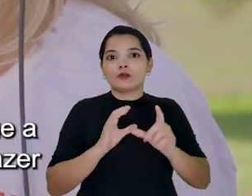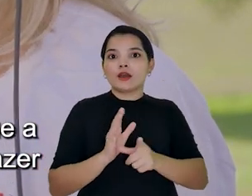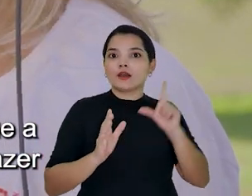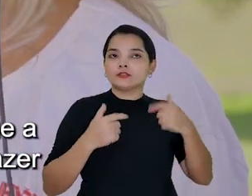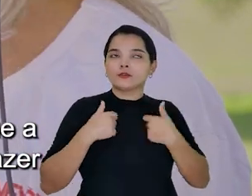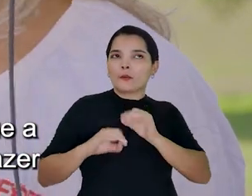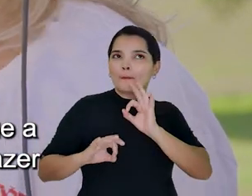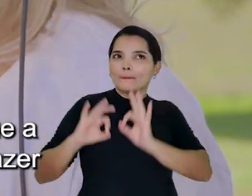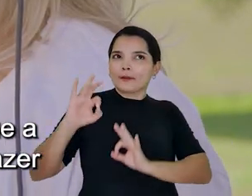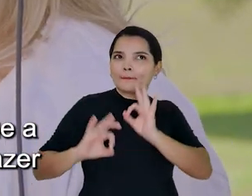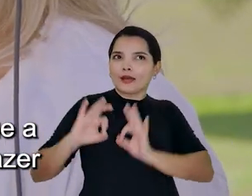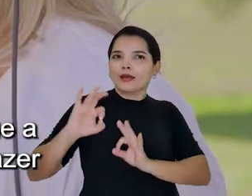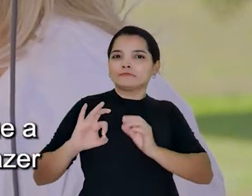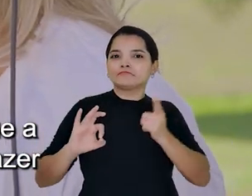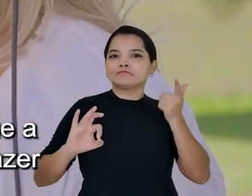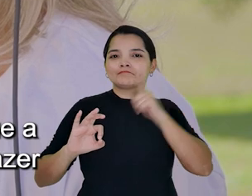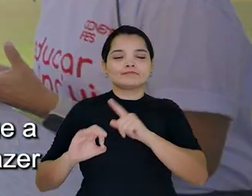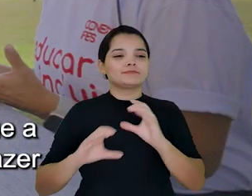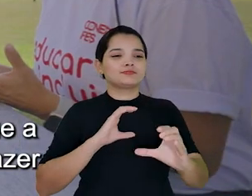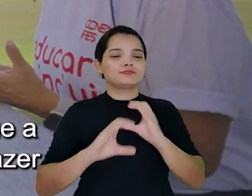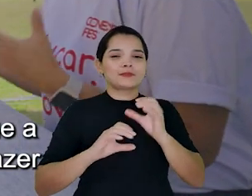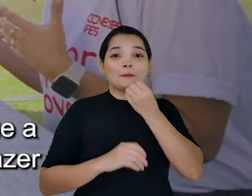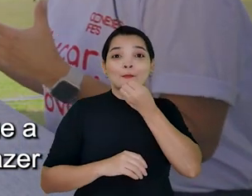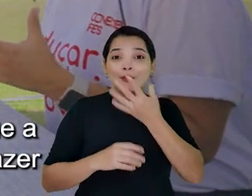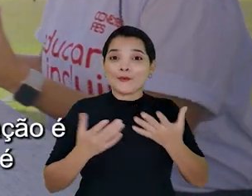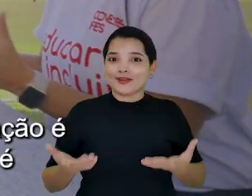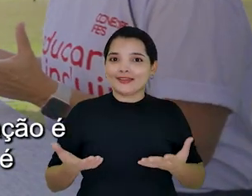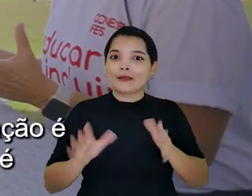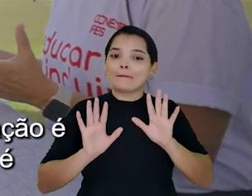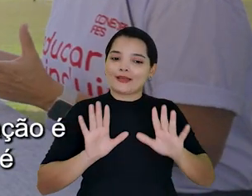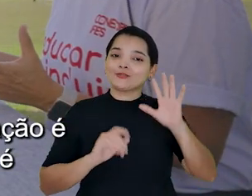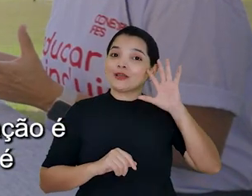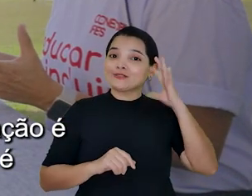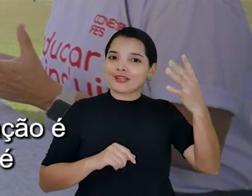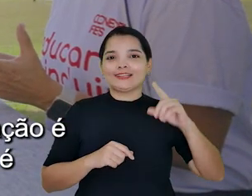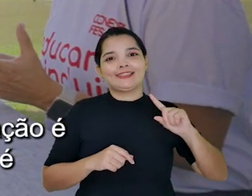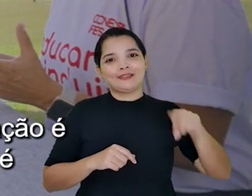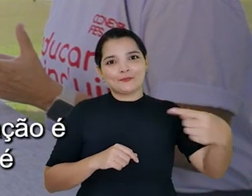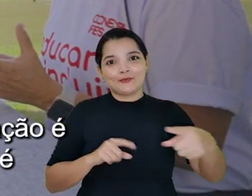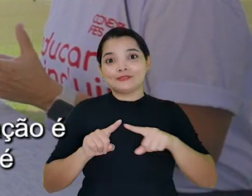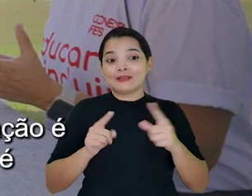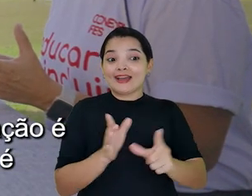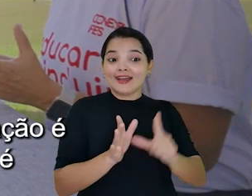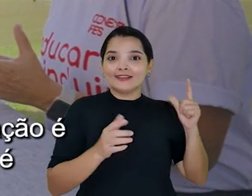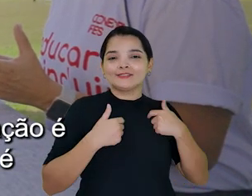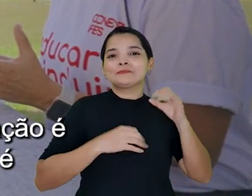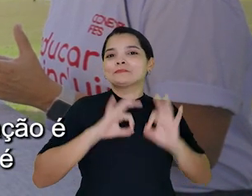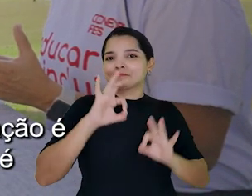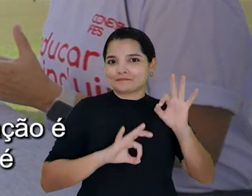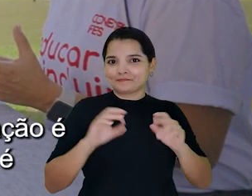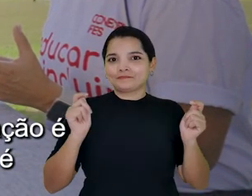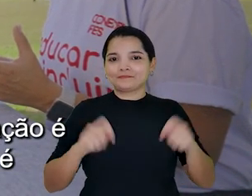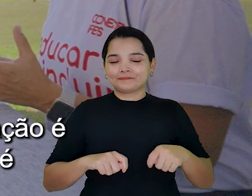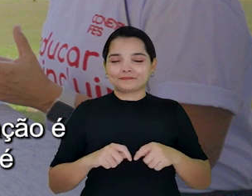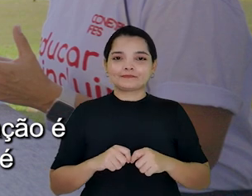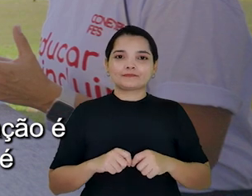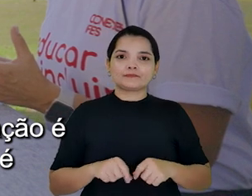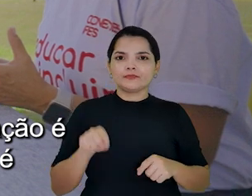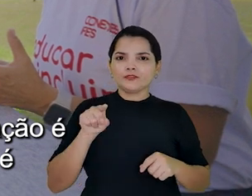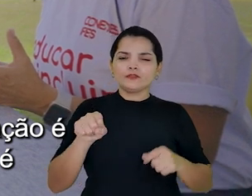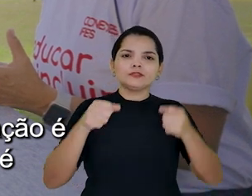resultado a gente só vai ter depois que a gente colocar em prática sim mas eu só posso fazer essa parte é você disse algo como comunicação é o que o